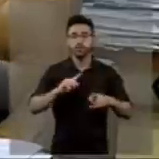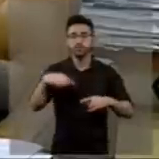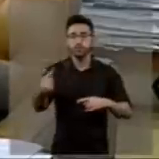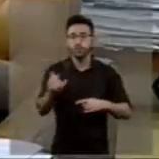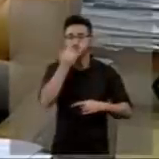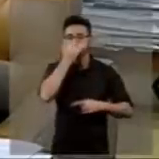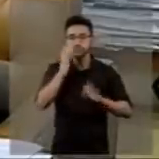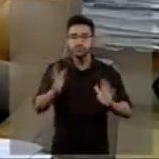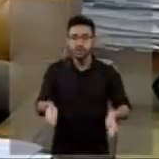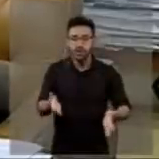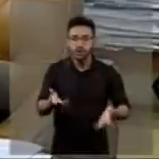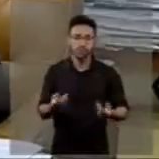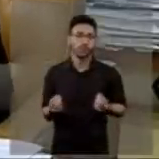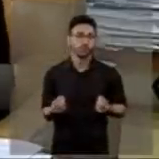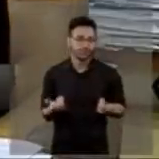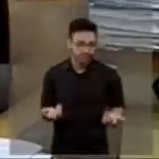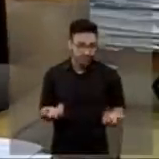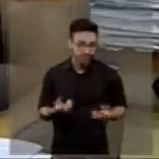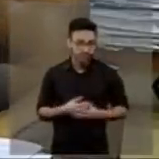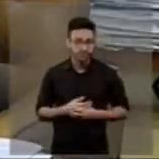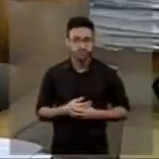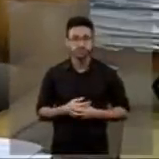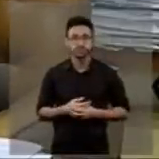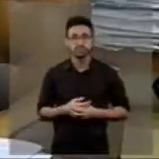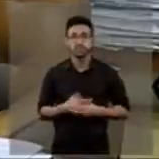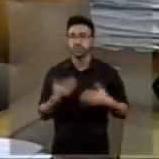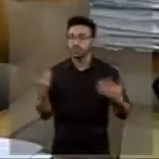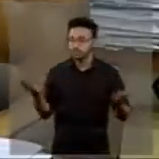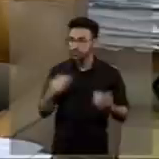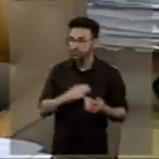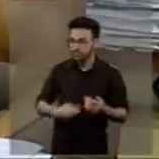também gostaria, ministra Rosa, de fazer